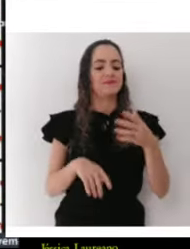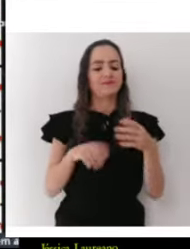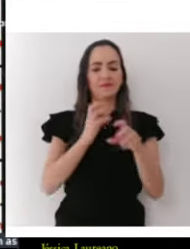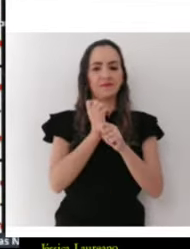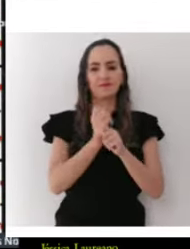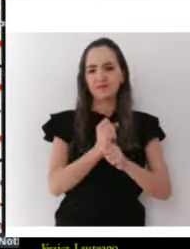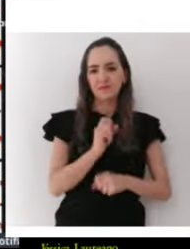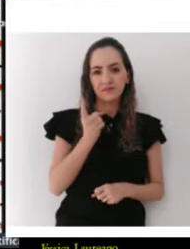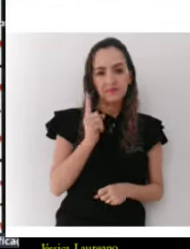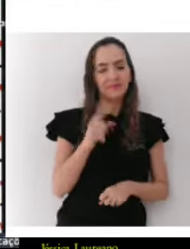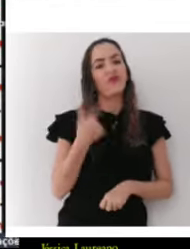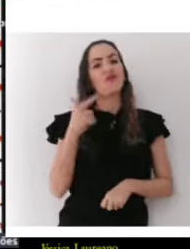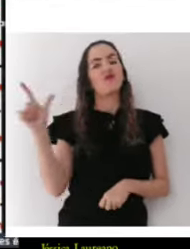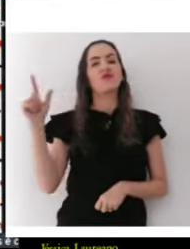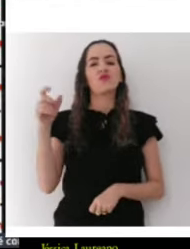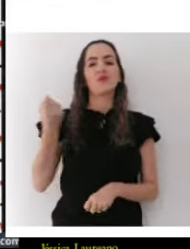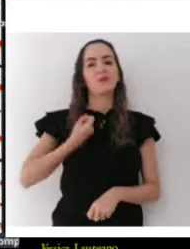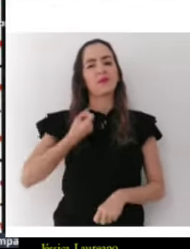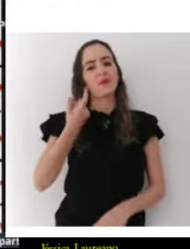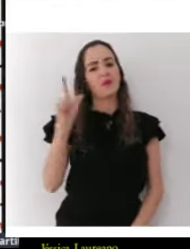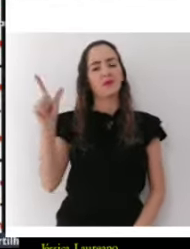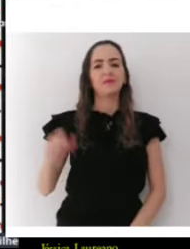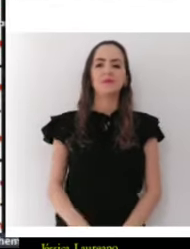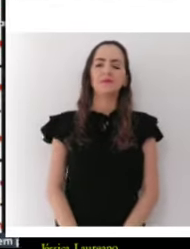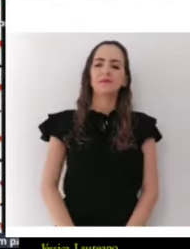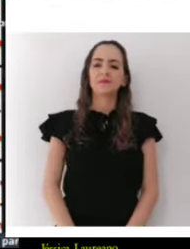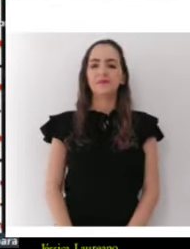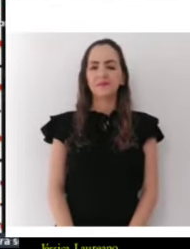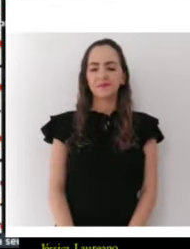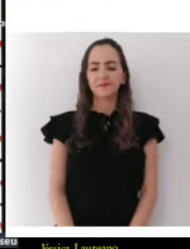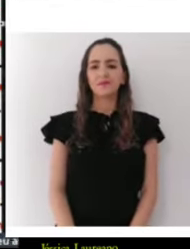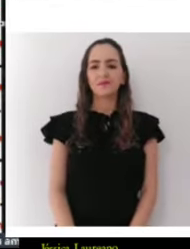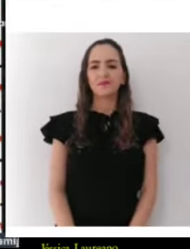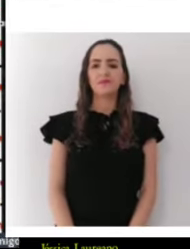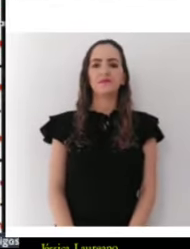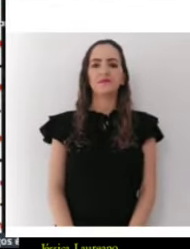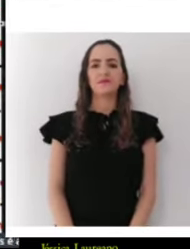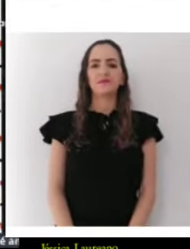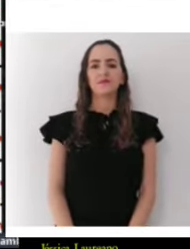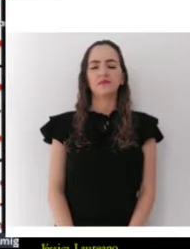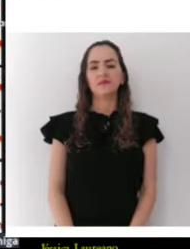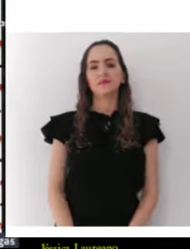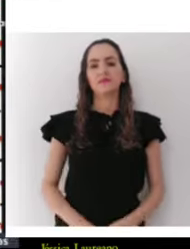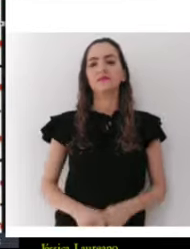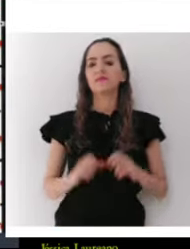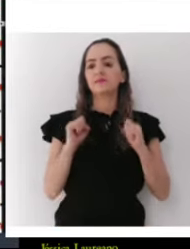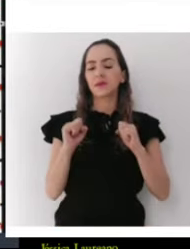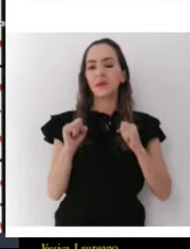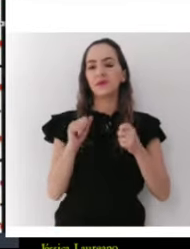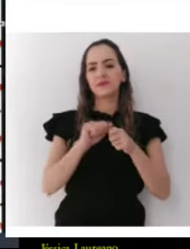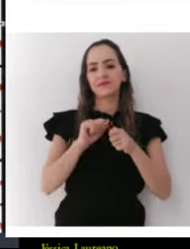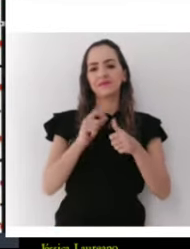Subtrações sucessivas. Maneira 1. Por subtrações sucessivas. Maneira